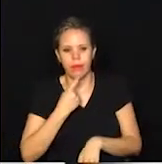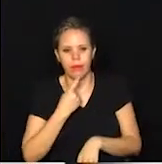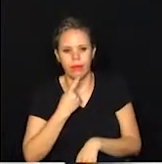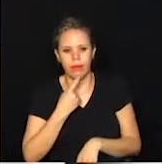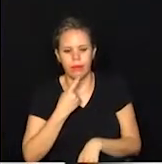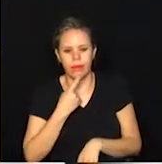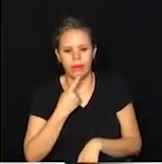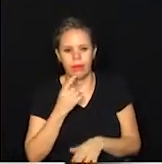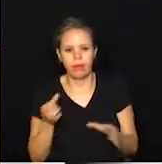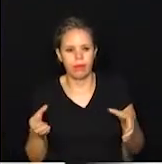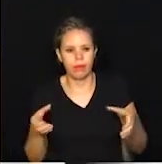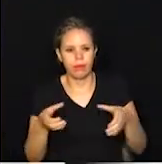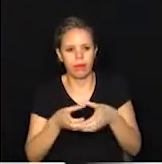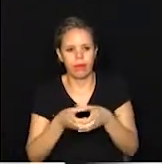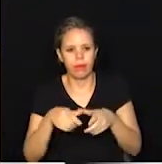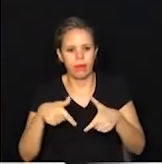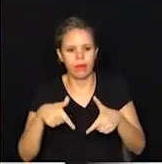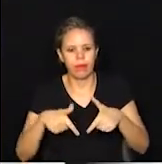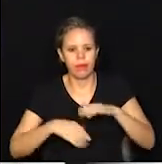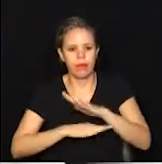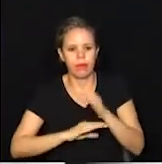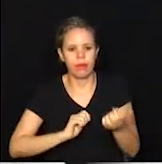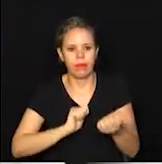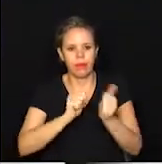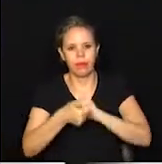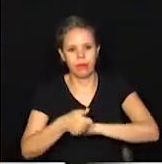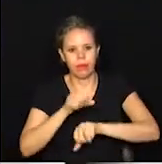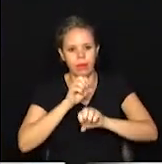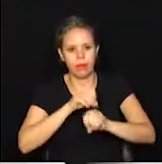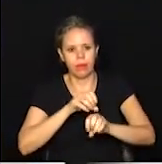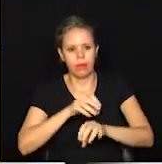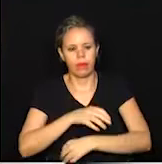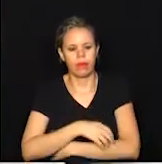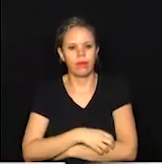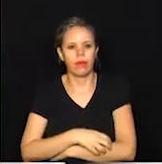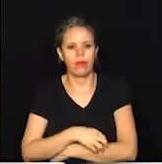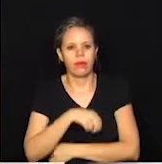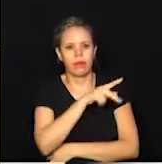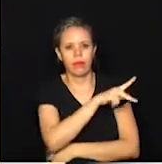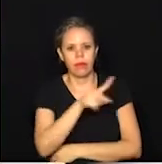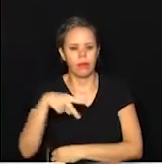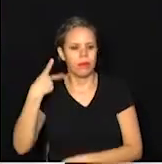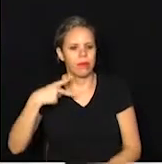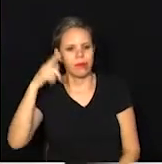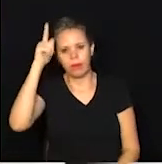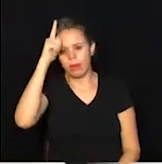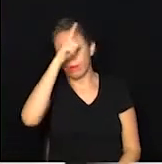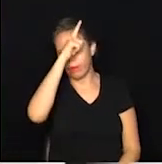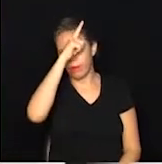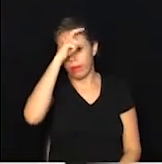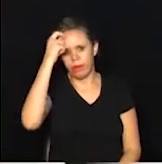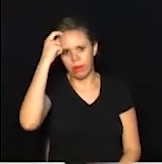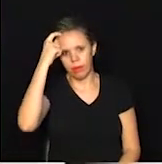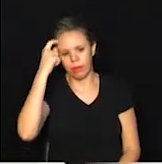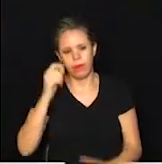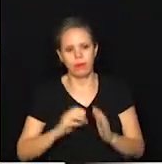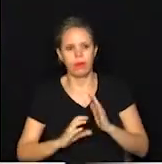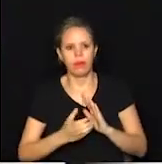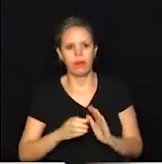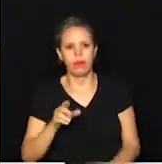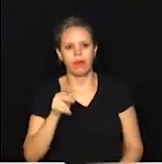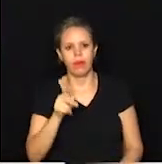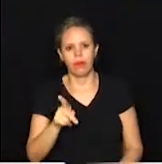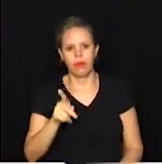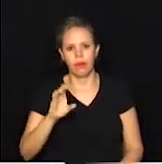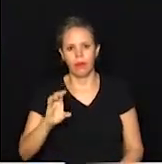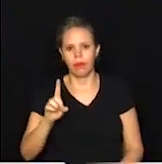onde a Comissão de Esportes e Educação, que é presidida pelo vereador Gustavo Peta, do